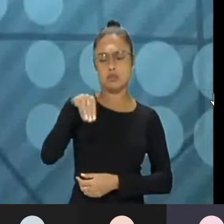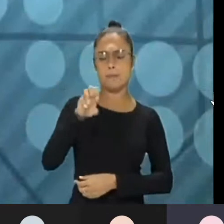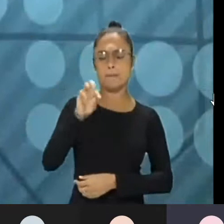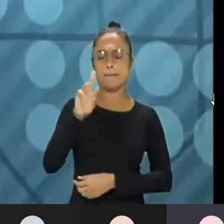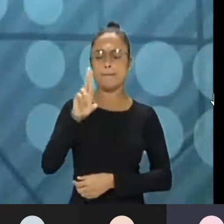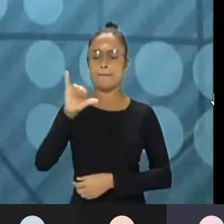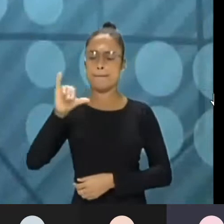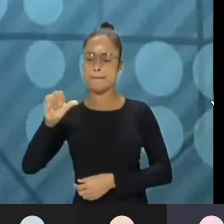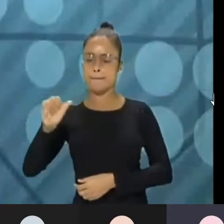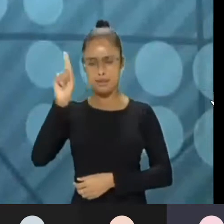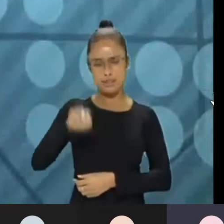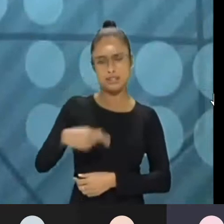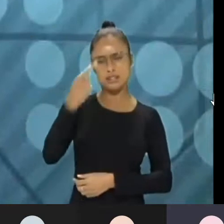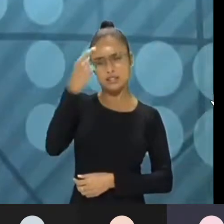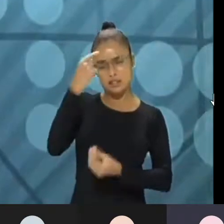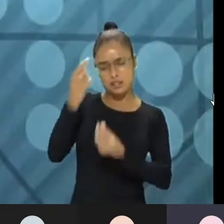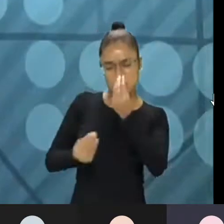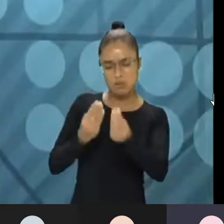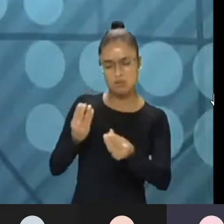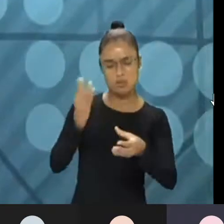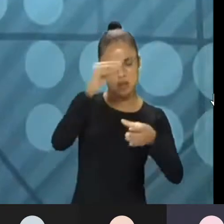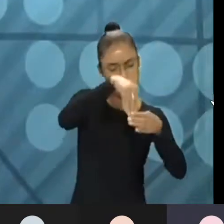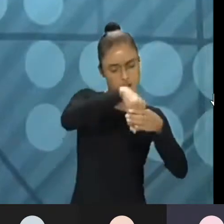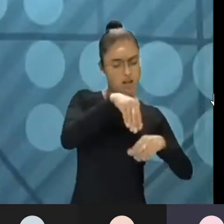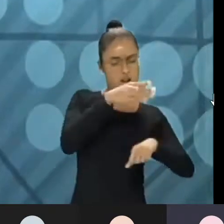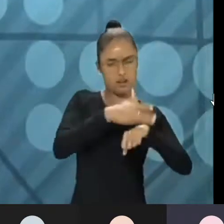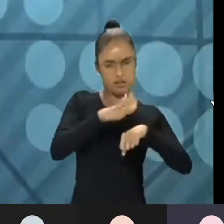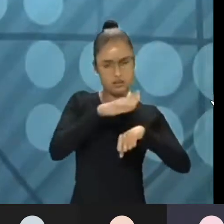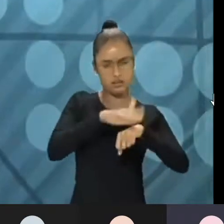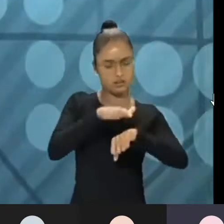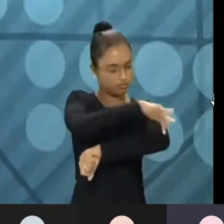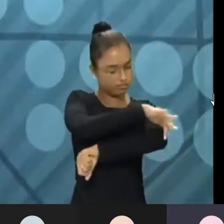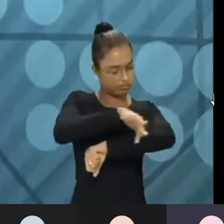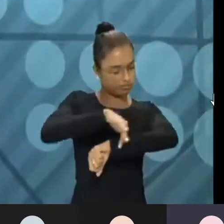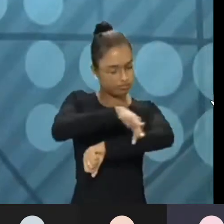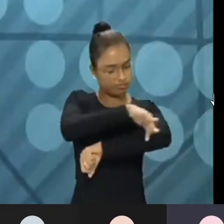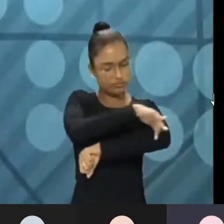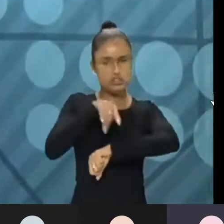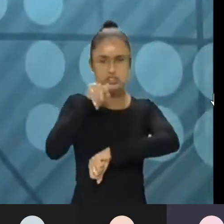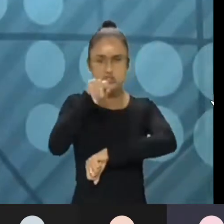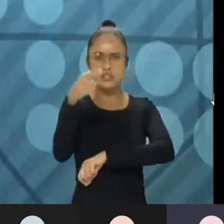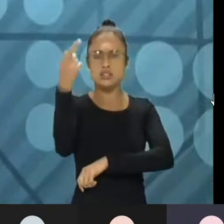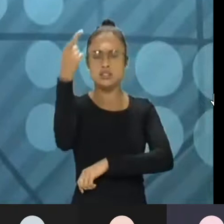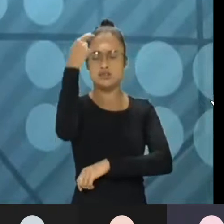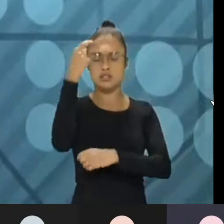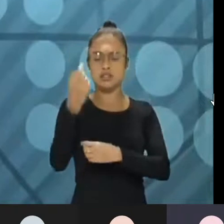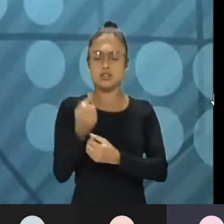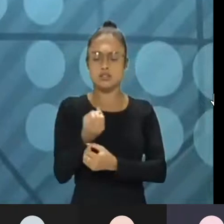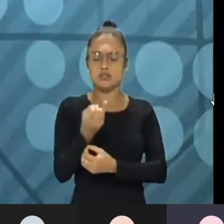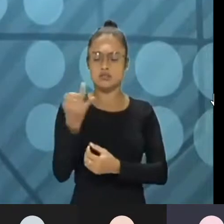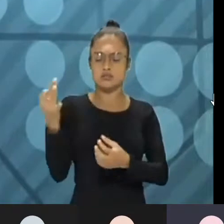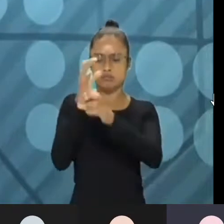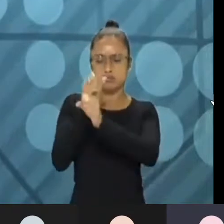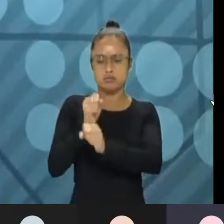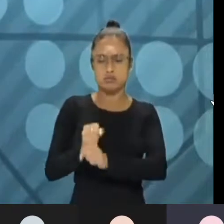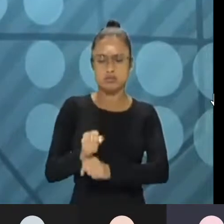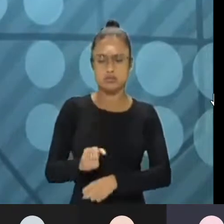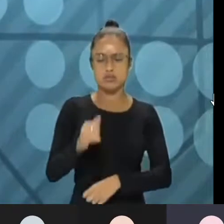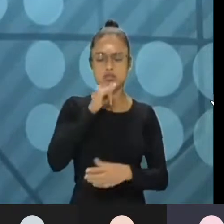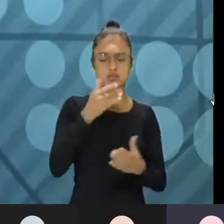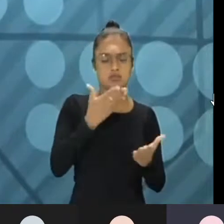das aplicações na arquitetura, é algo que você vai ter que fazer diversas vezes, principalmente para fazer croquis, para